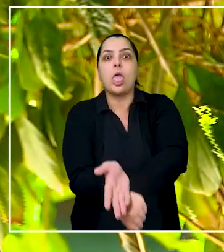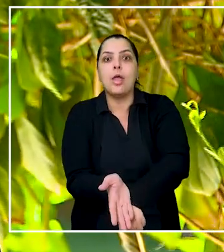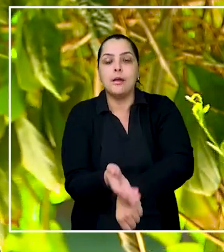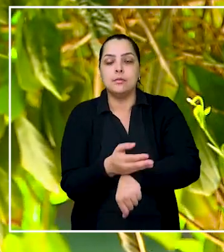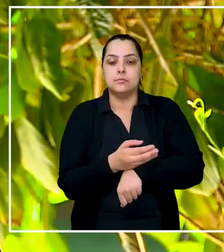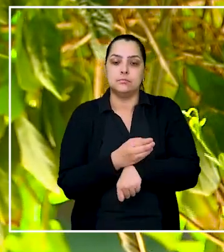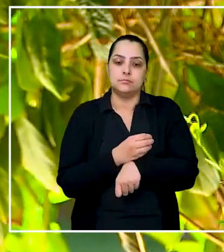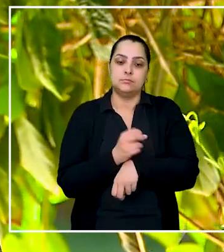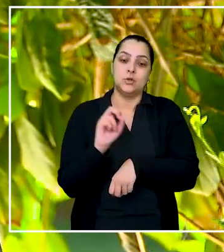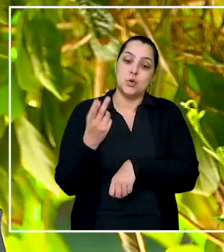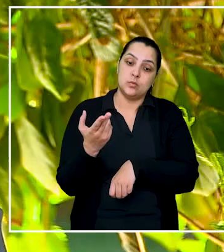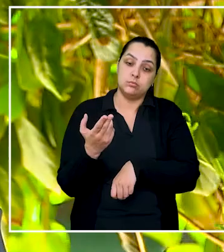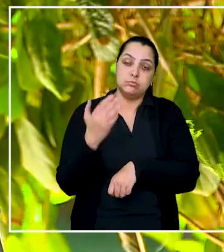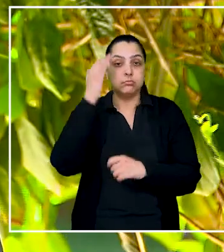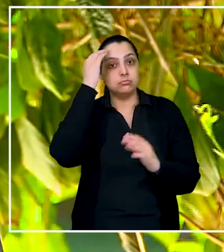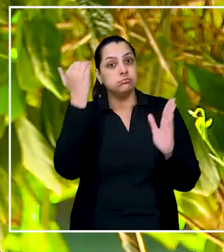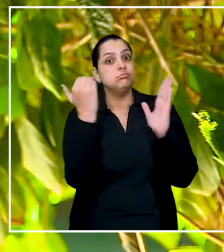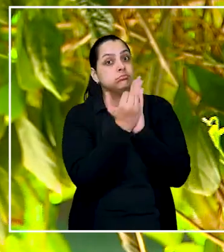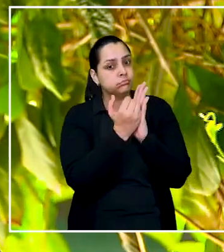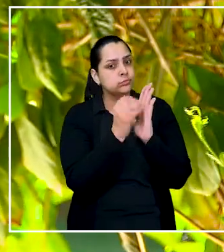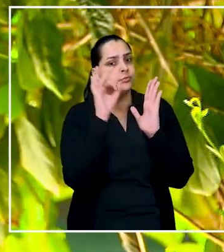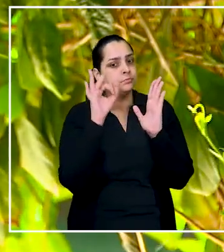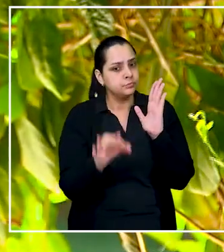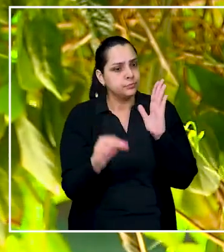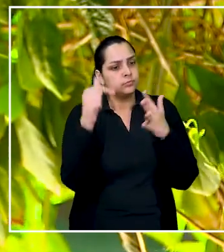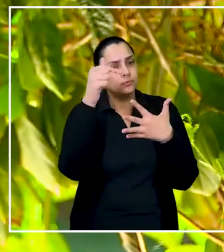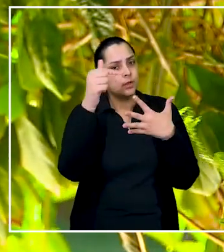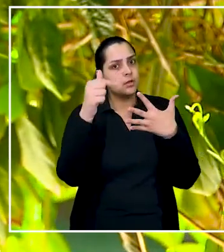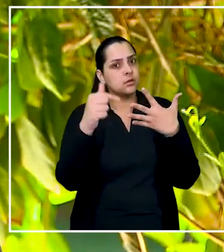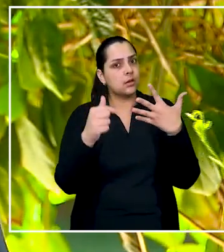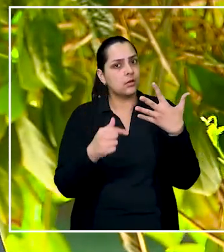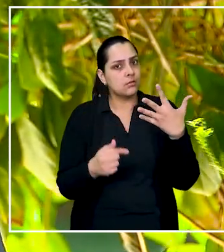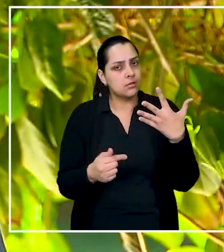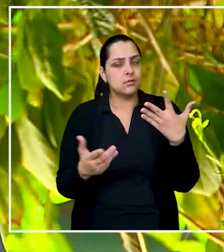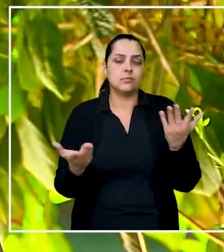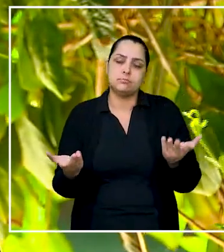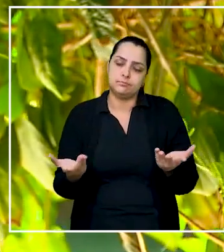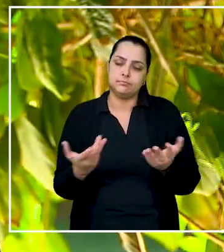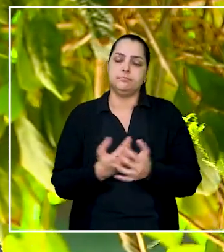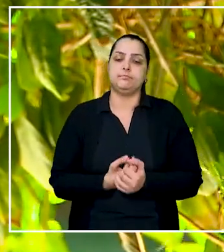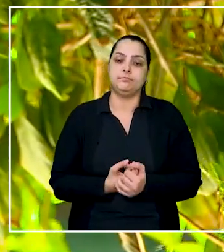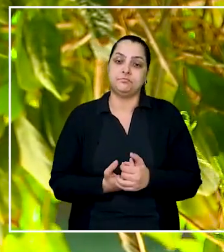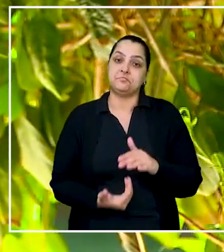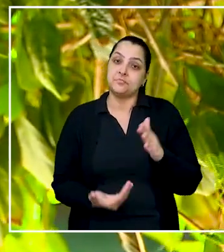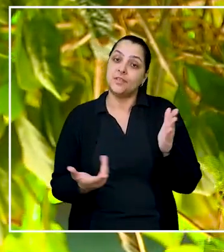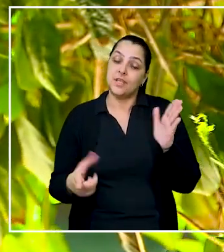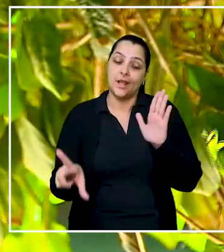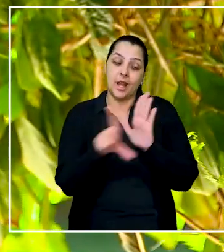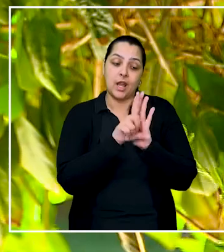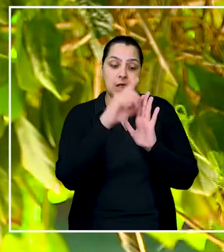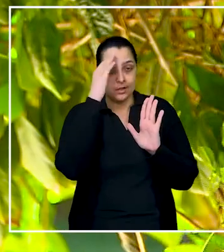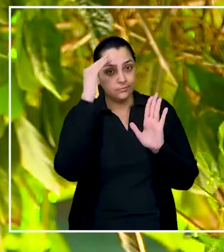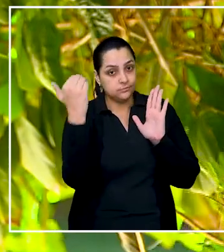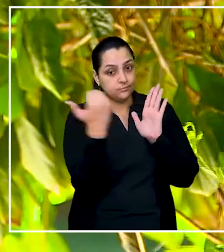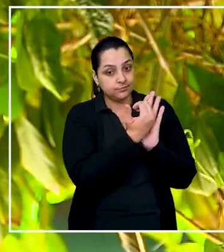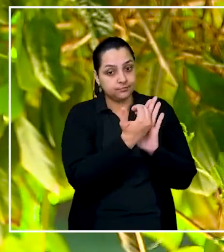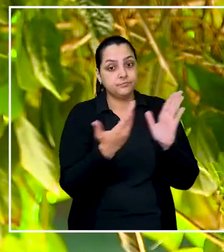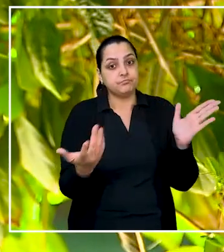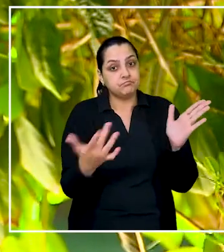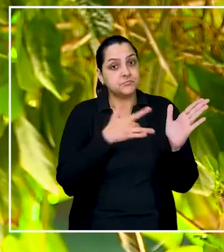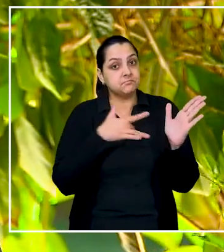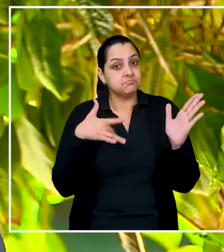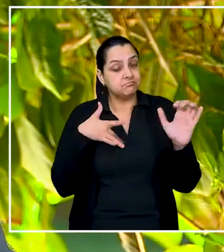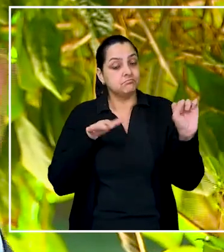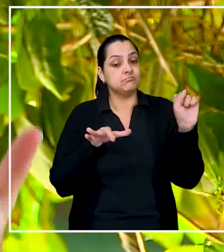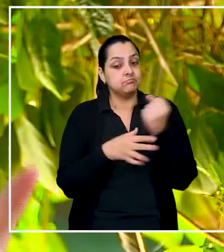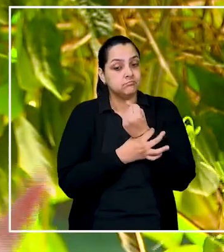dos limites legais ou se ele está efetivamente cumprindo todas aquelas determinações e limites que a lei impõe, até mesmo por uma questão